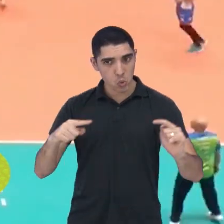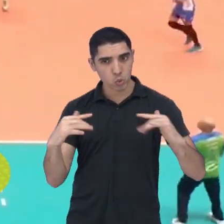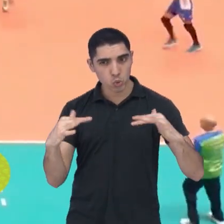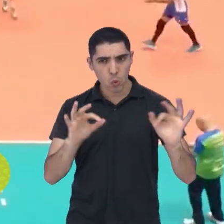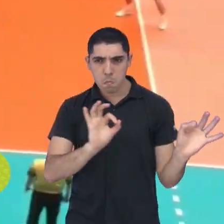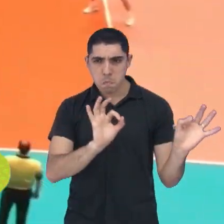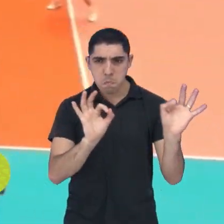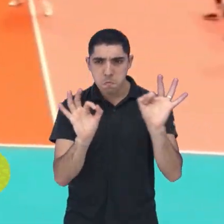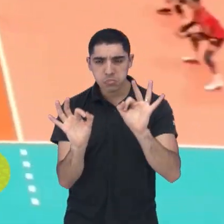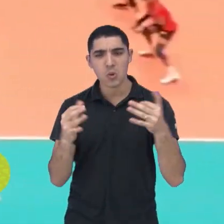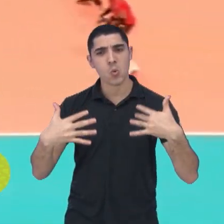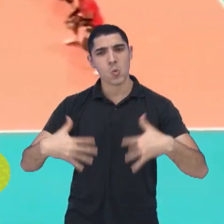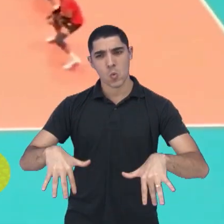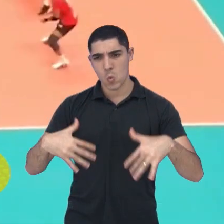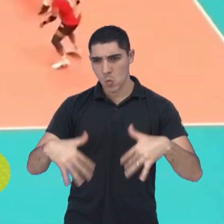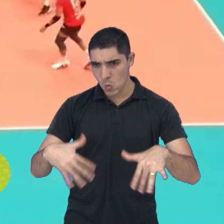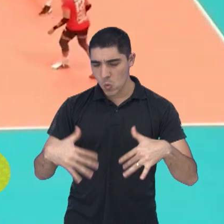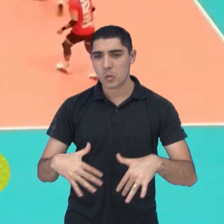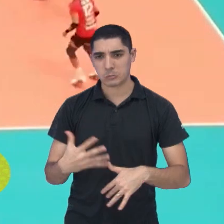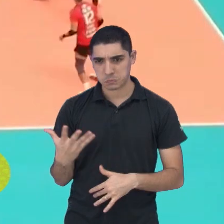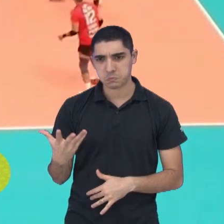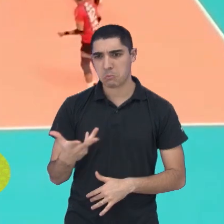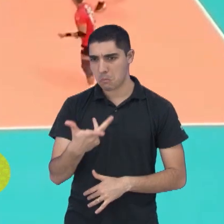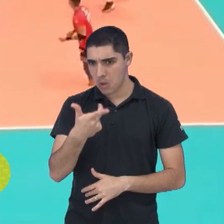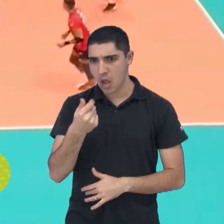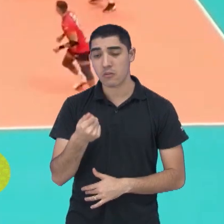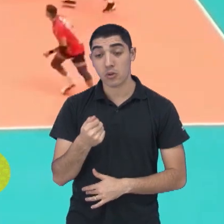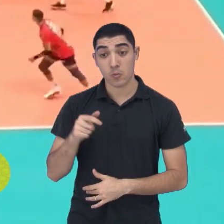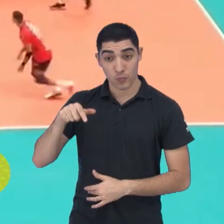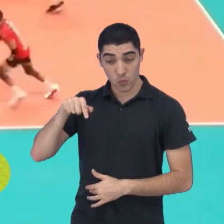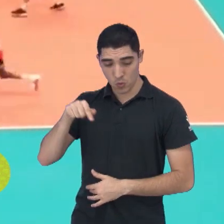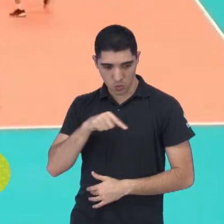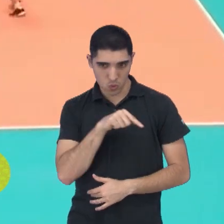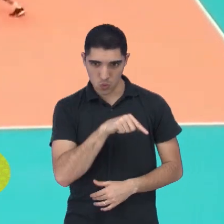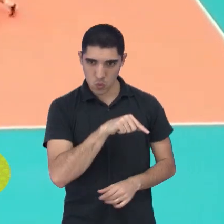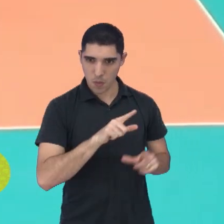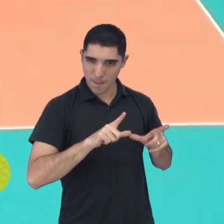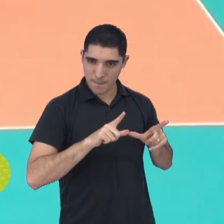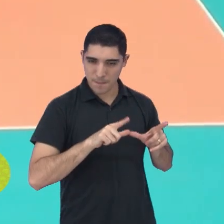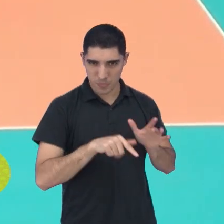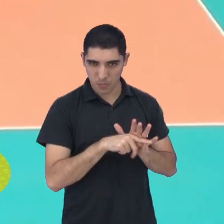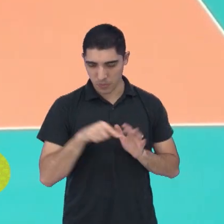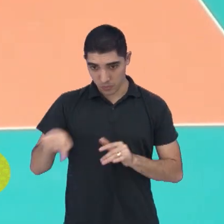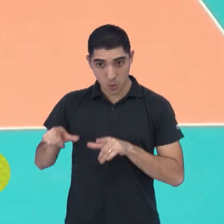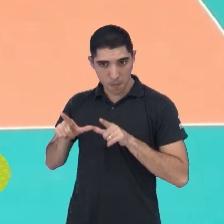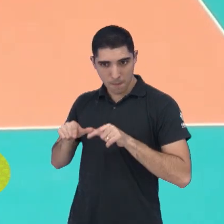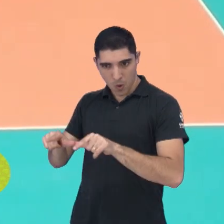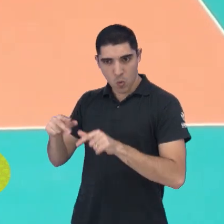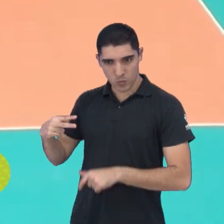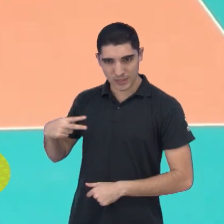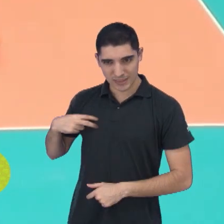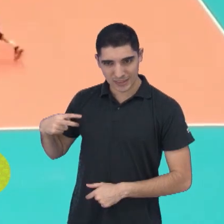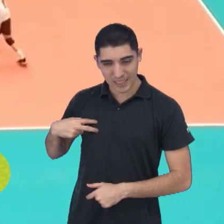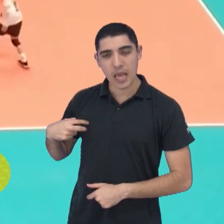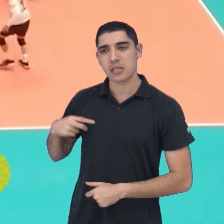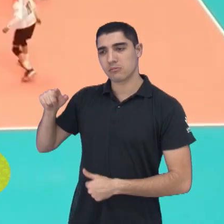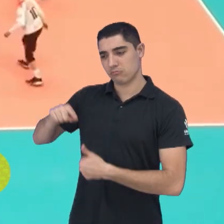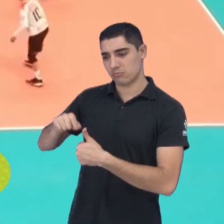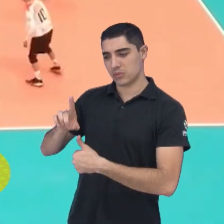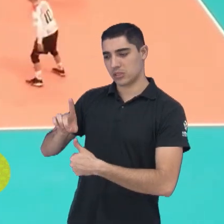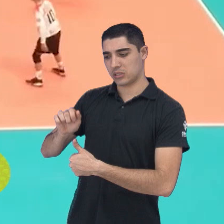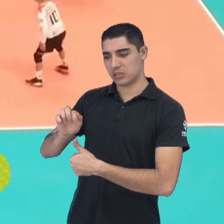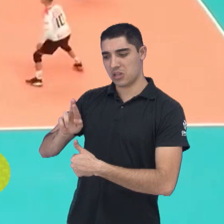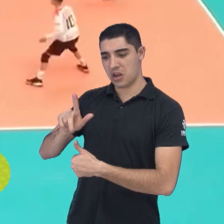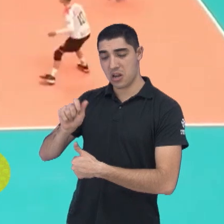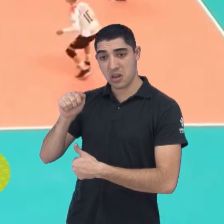um baita jogo do São José contra a equipe do SESI que estava ali com a maioria dos seus jogadores em quadro, Darlan jogando muito e